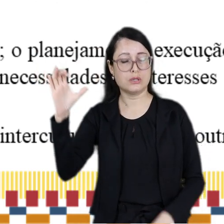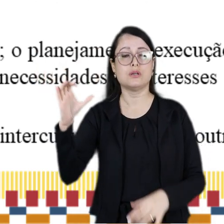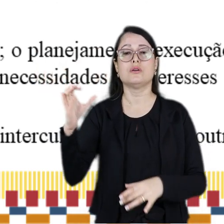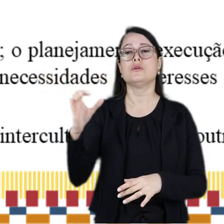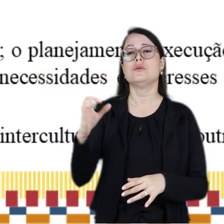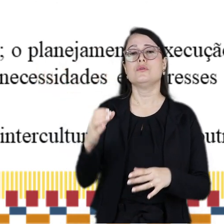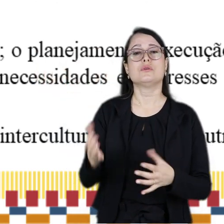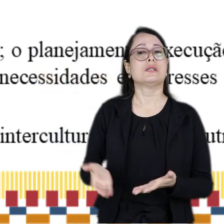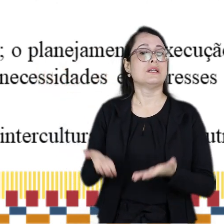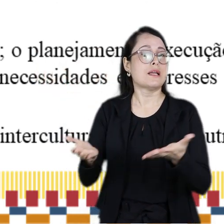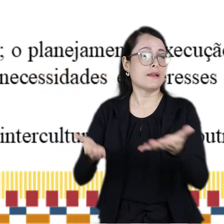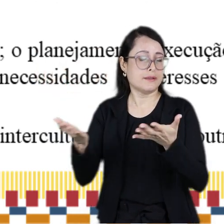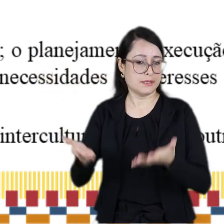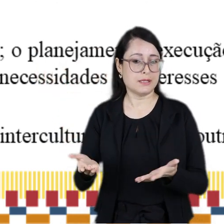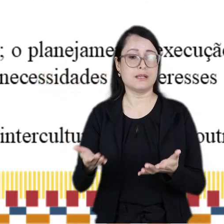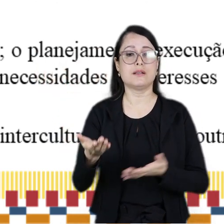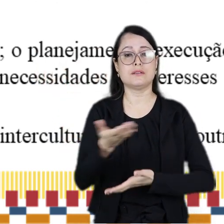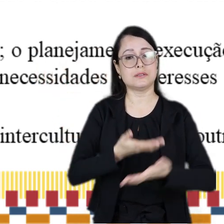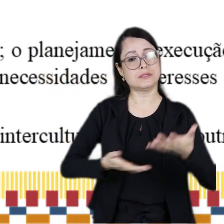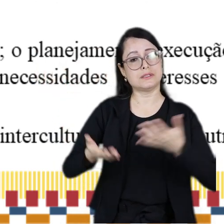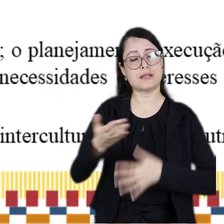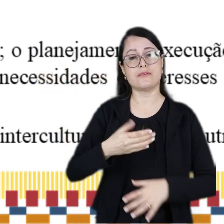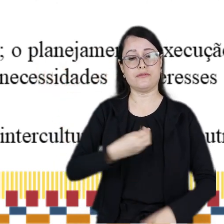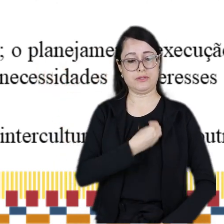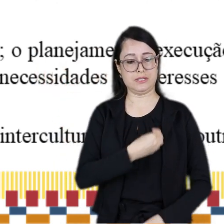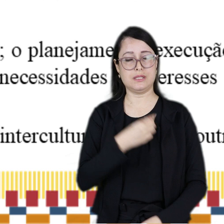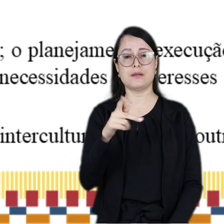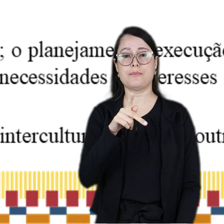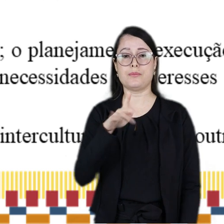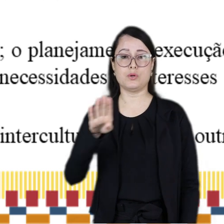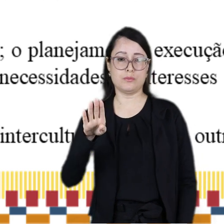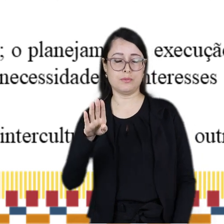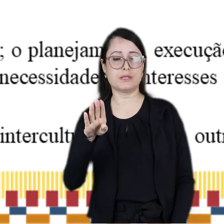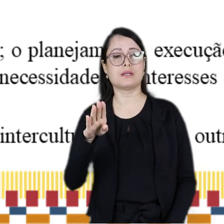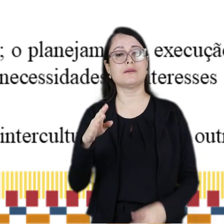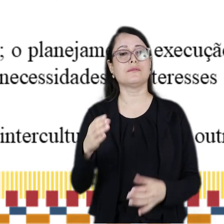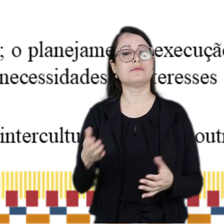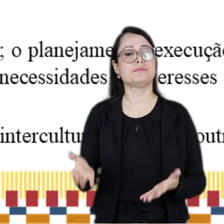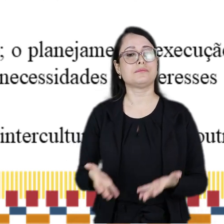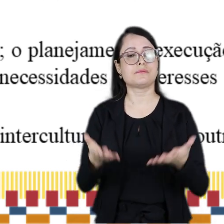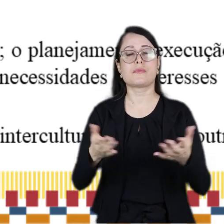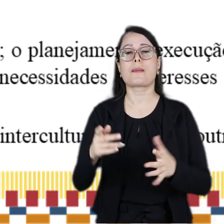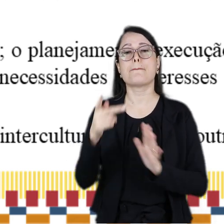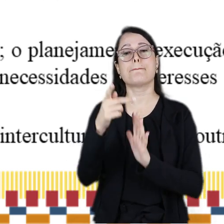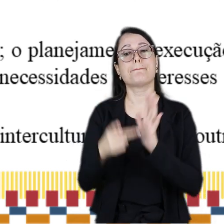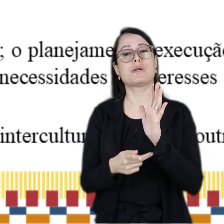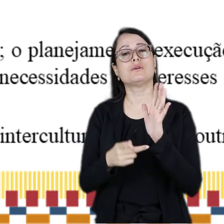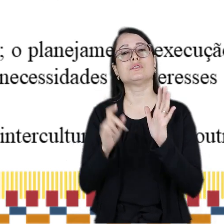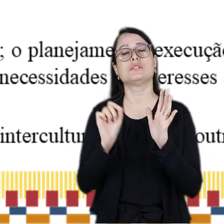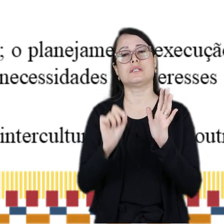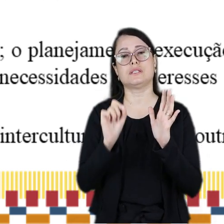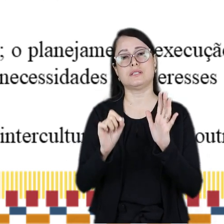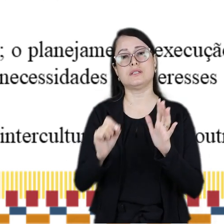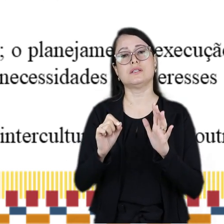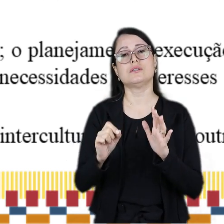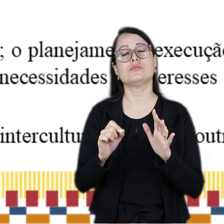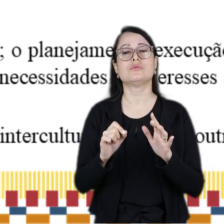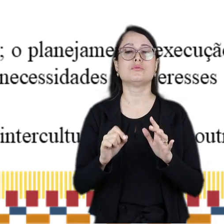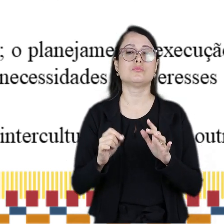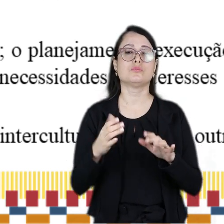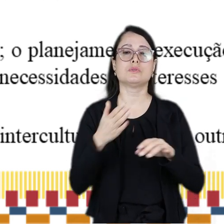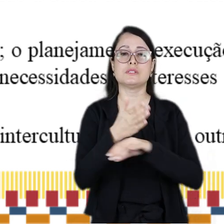campos de atuação da vida pública, né? O engajamento em projetos de mobilização e intervenção